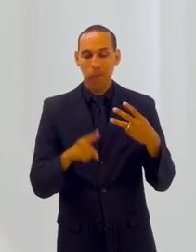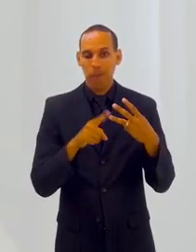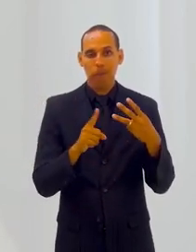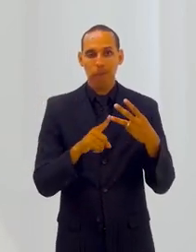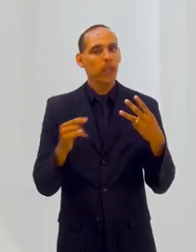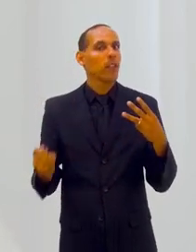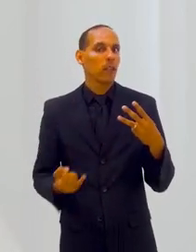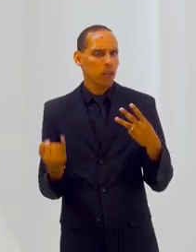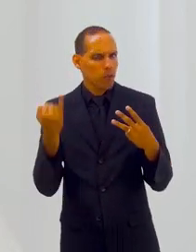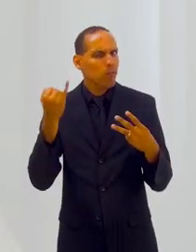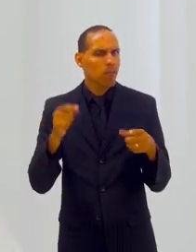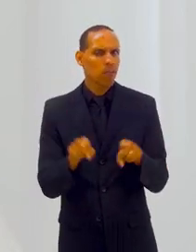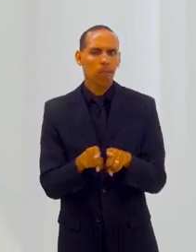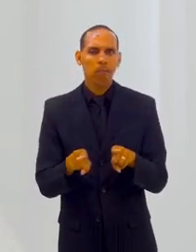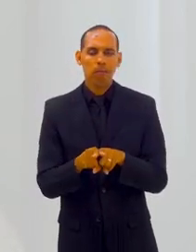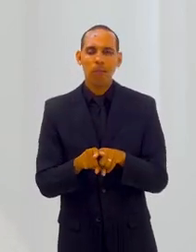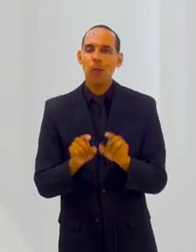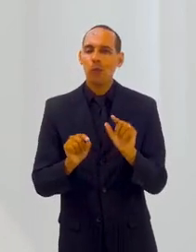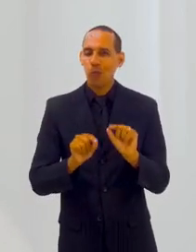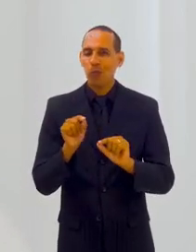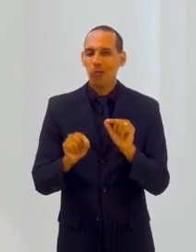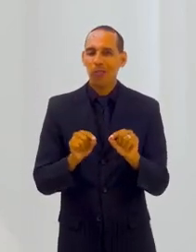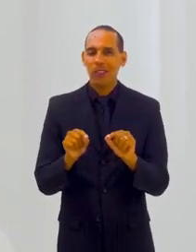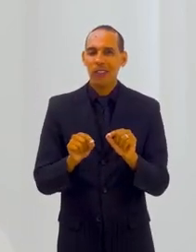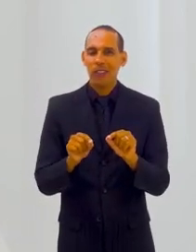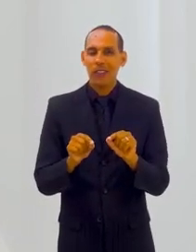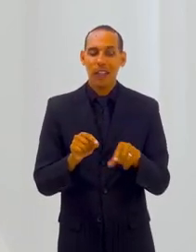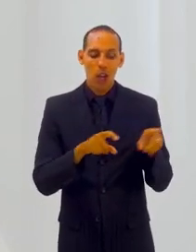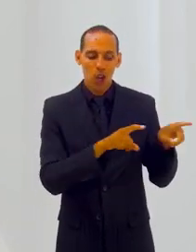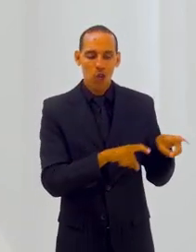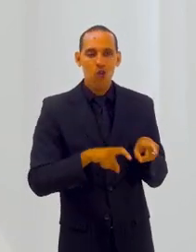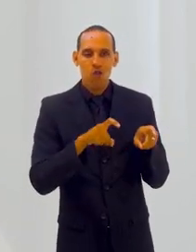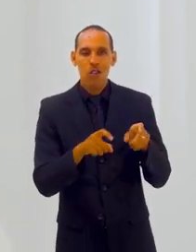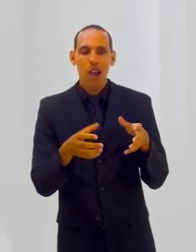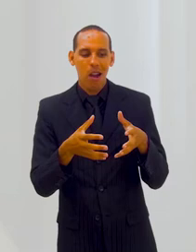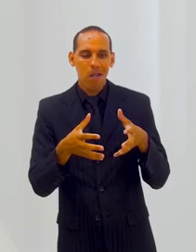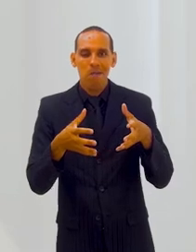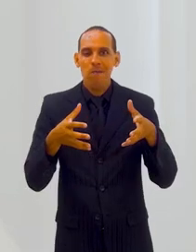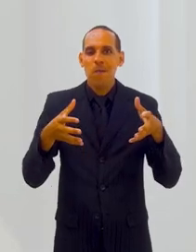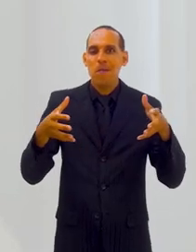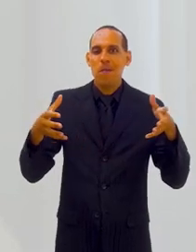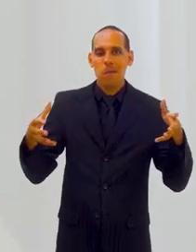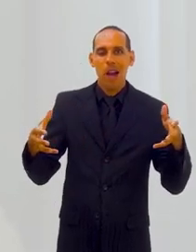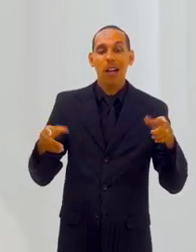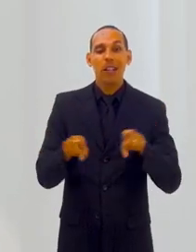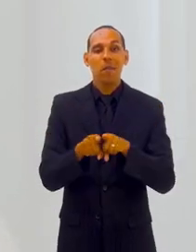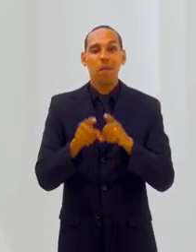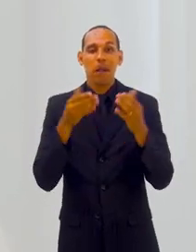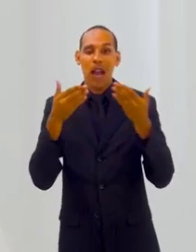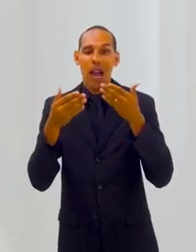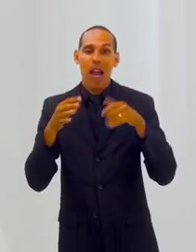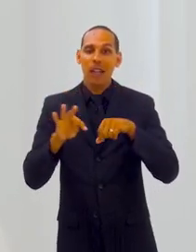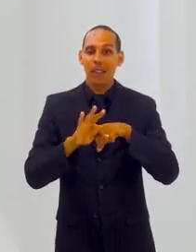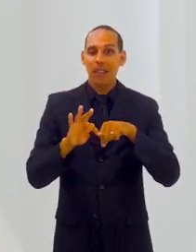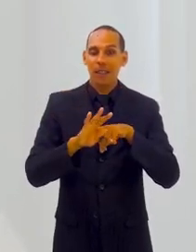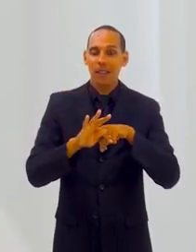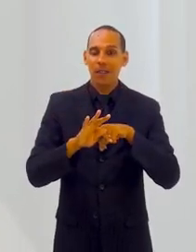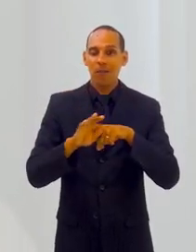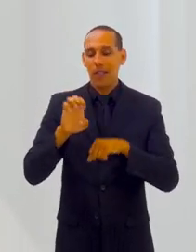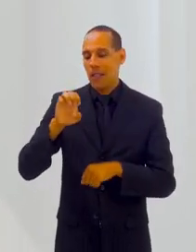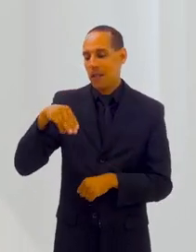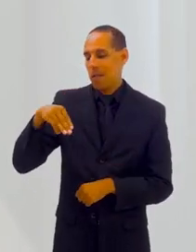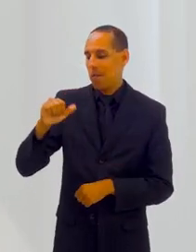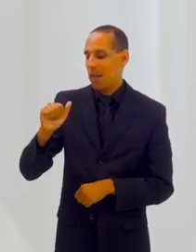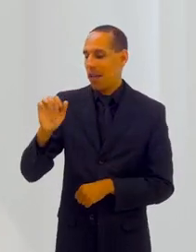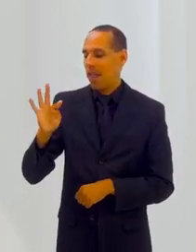muito importante é a extensão rural e assistência técnica, né? Que é feita pela